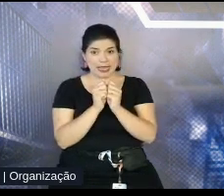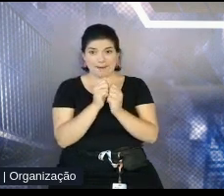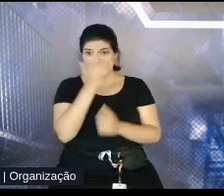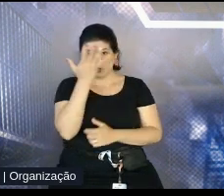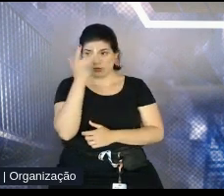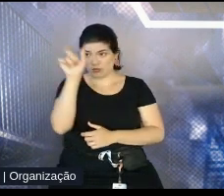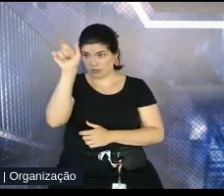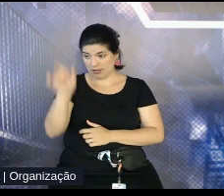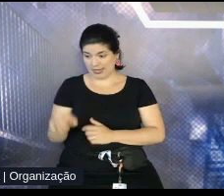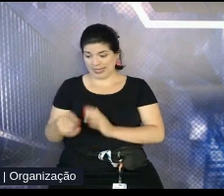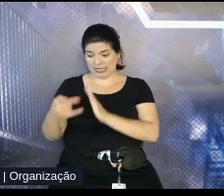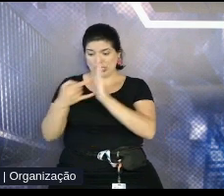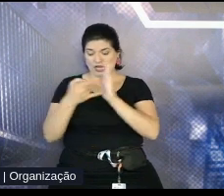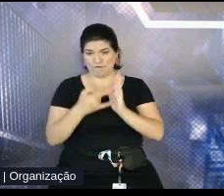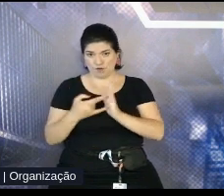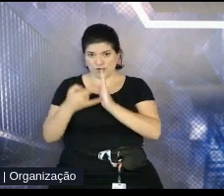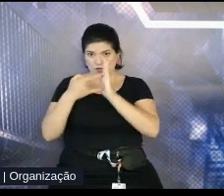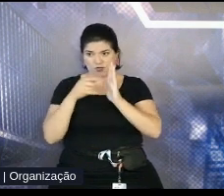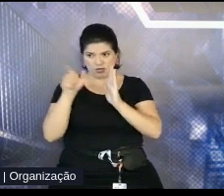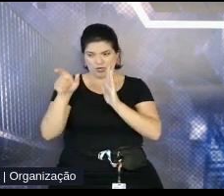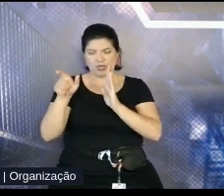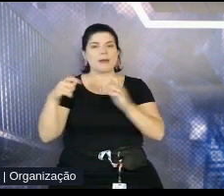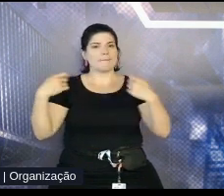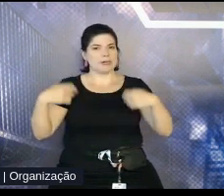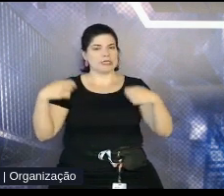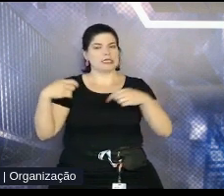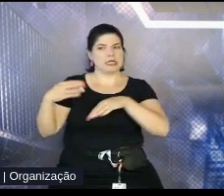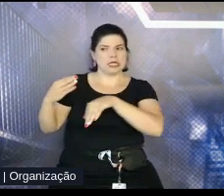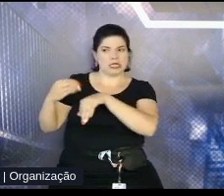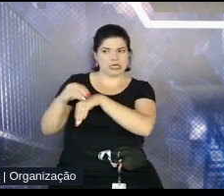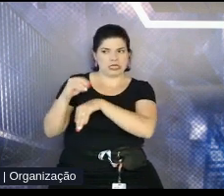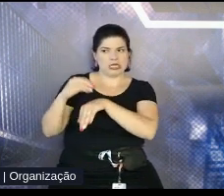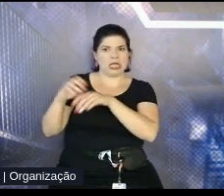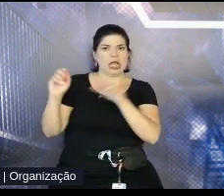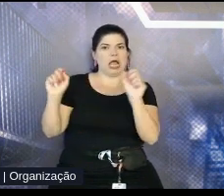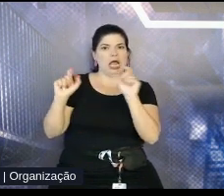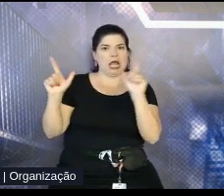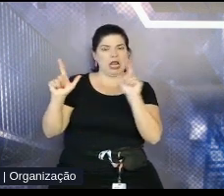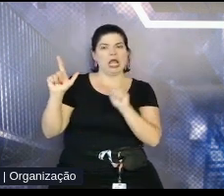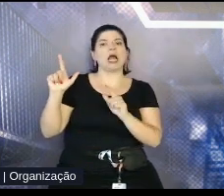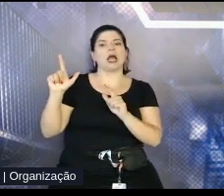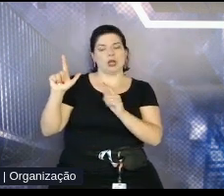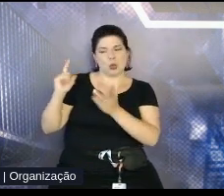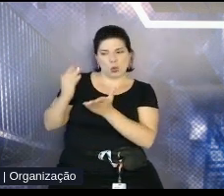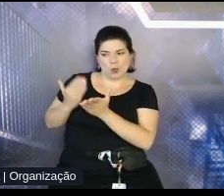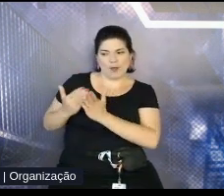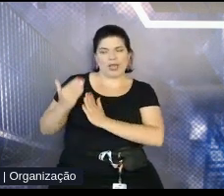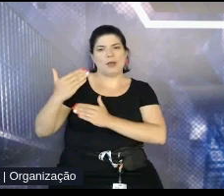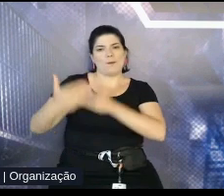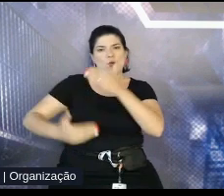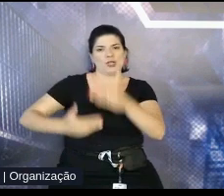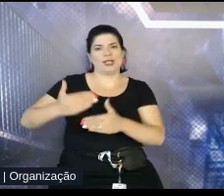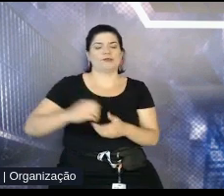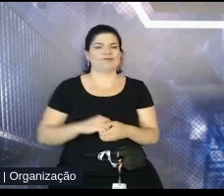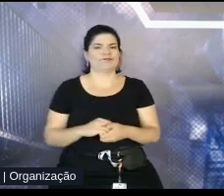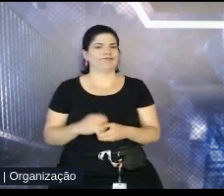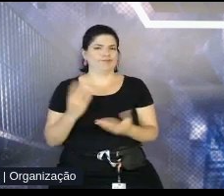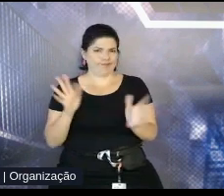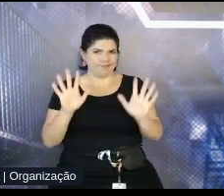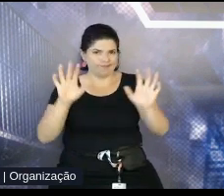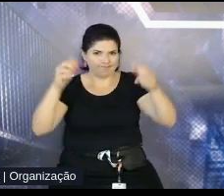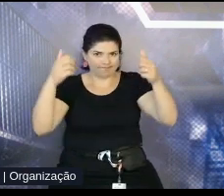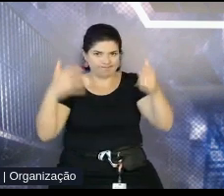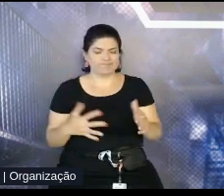desenvolvedora precisa de alertas desde o início do processo. Então, vamos lá. A gente, a nível de